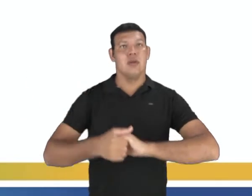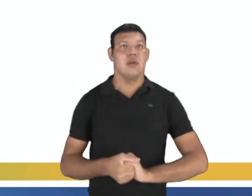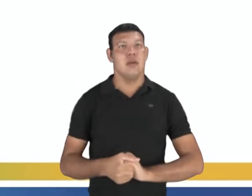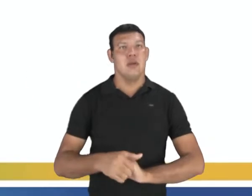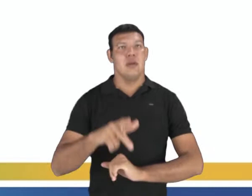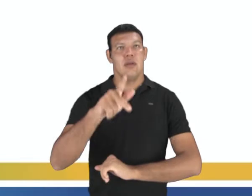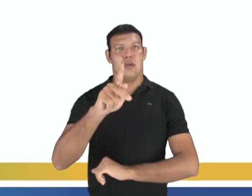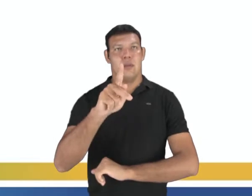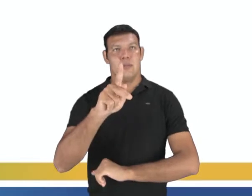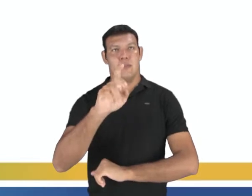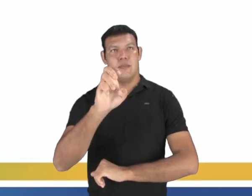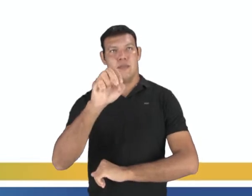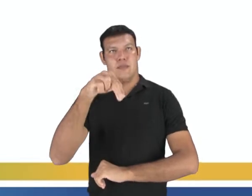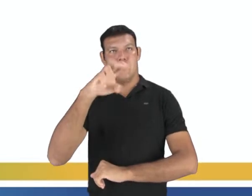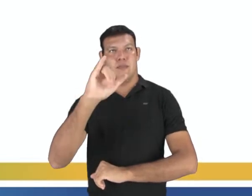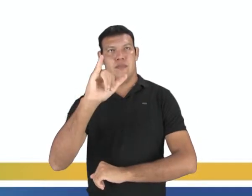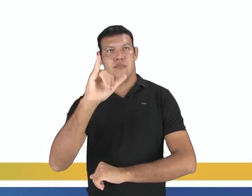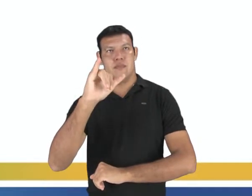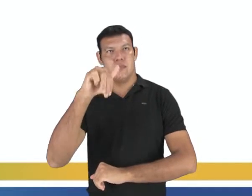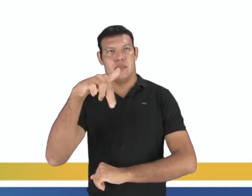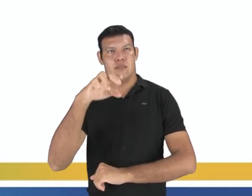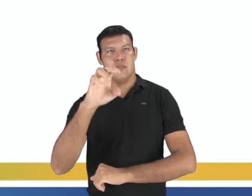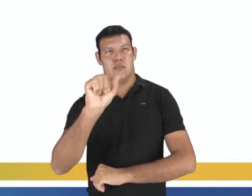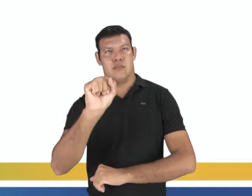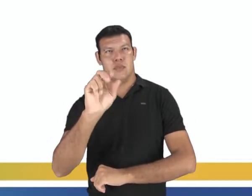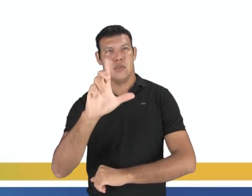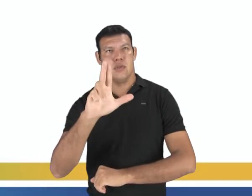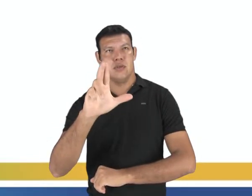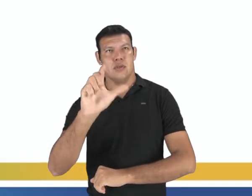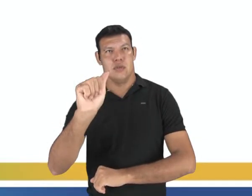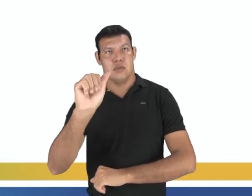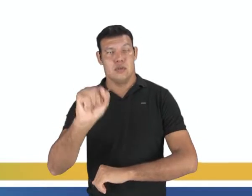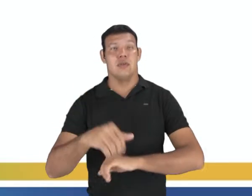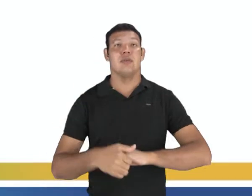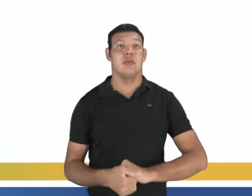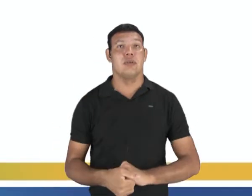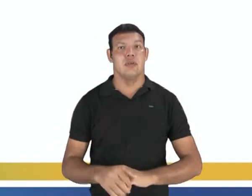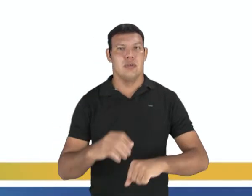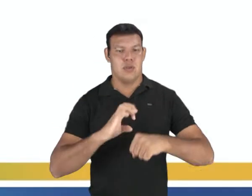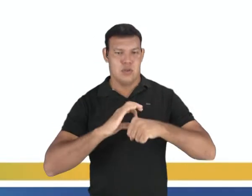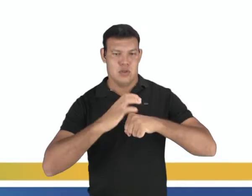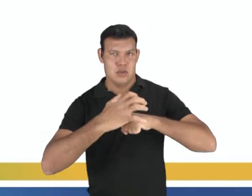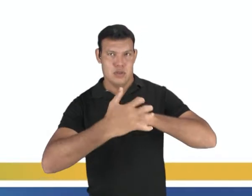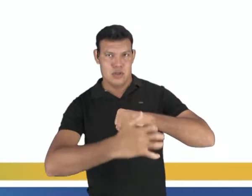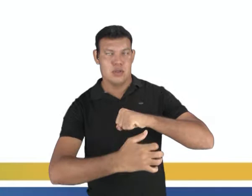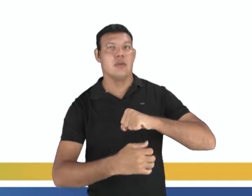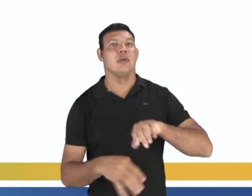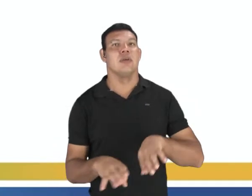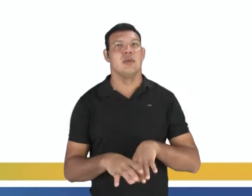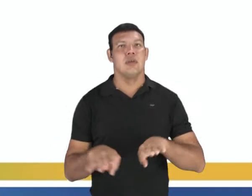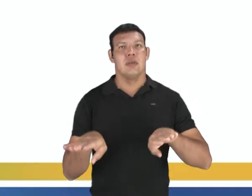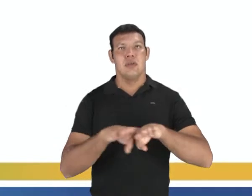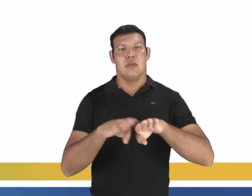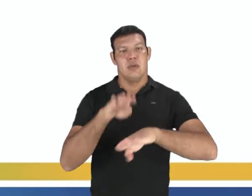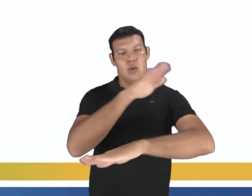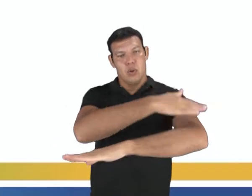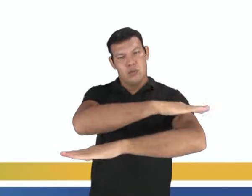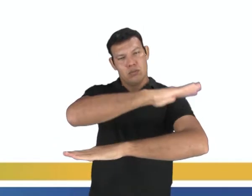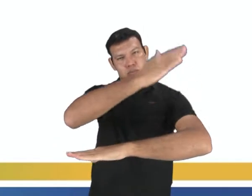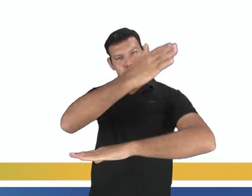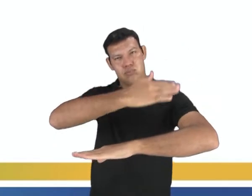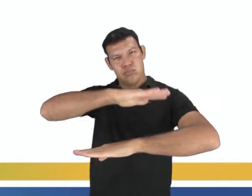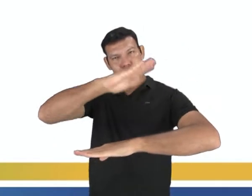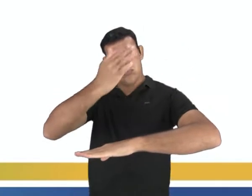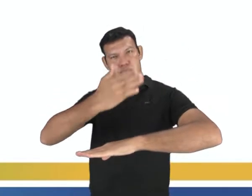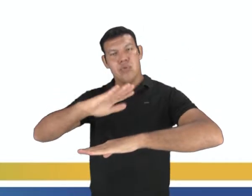Balcânica é banhada pelo mar Mediterrâneo, possui relevo montanhoso com muitas rochas e penhadeiros e alguns vales férteis